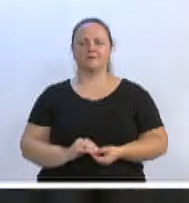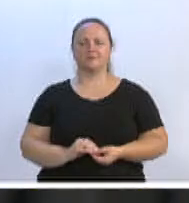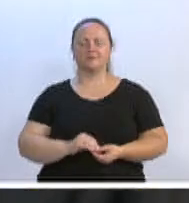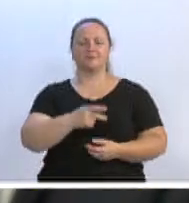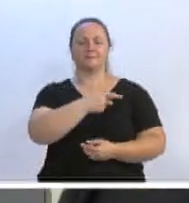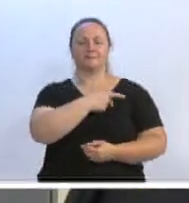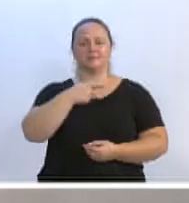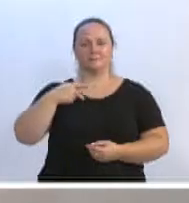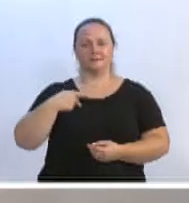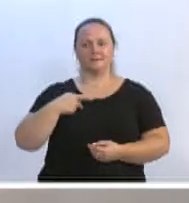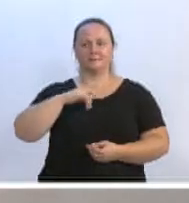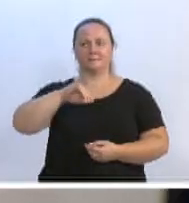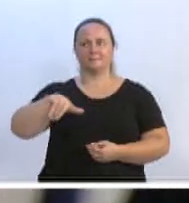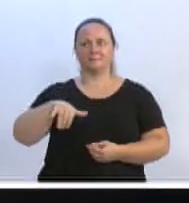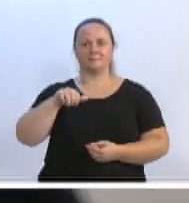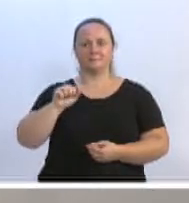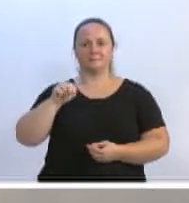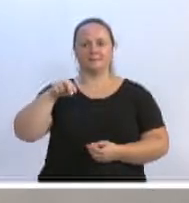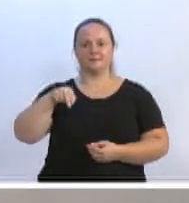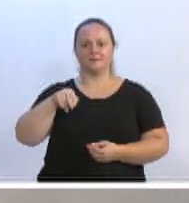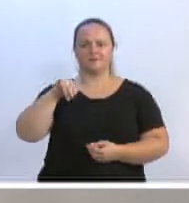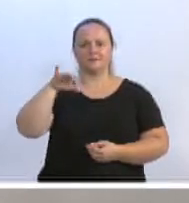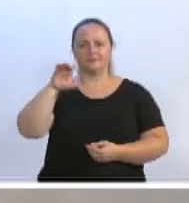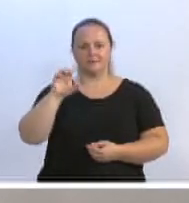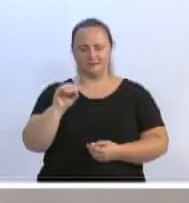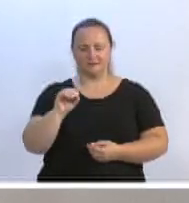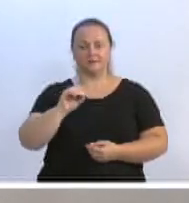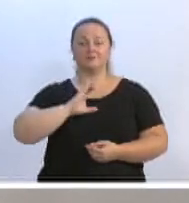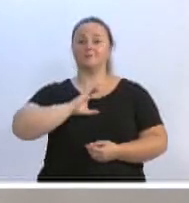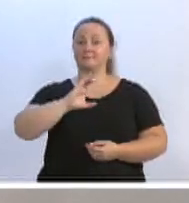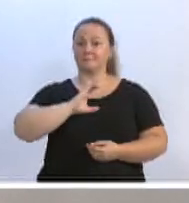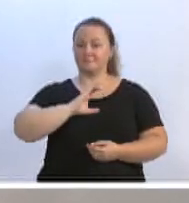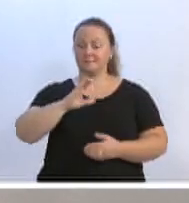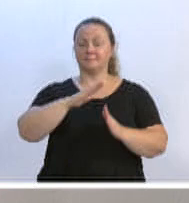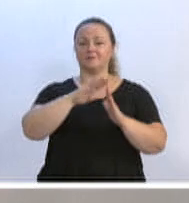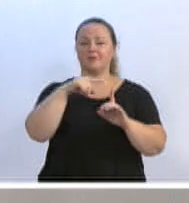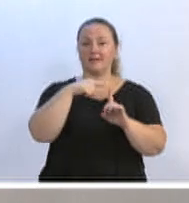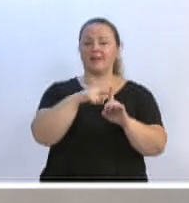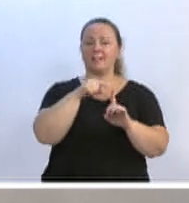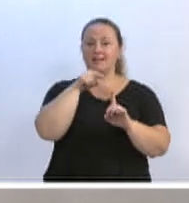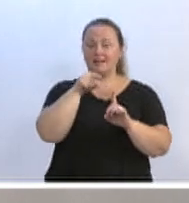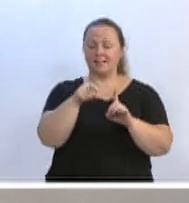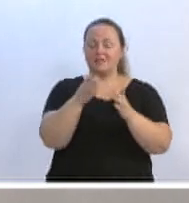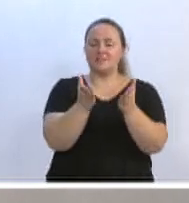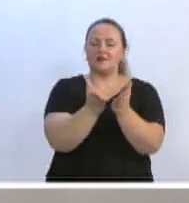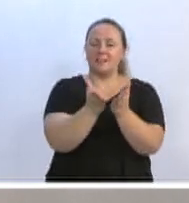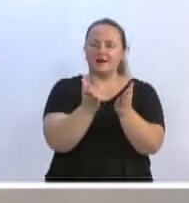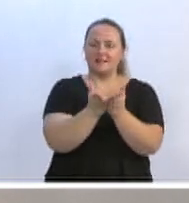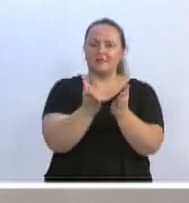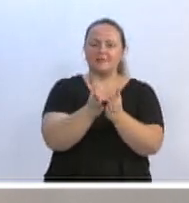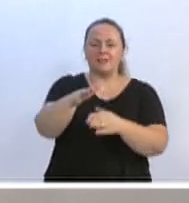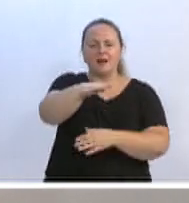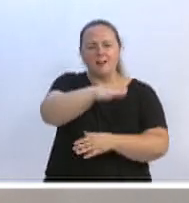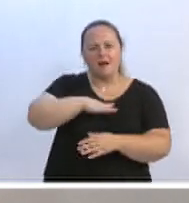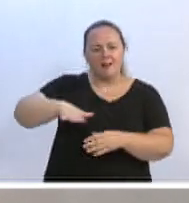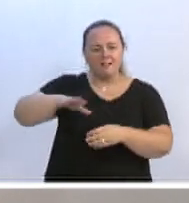Pastor Jânio Xavier Pereira, coordenador na Igreja Cristã Maranata da região do Vale do